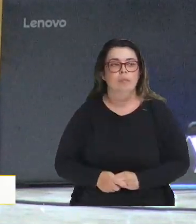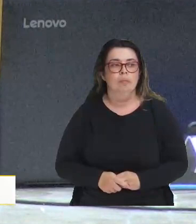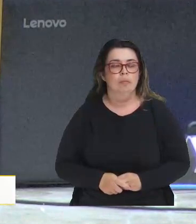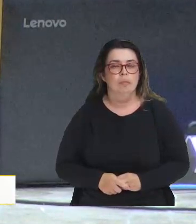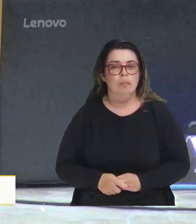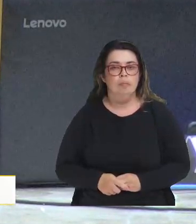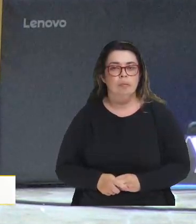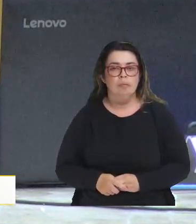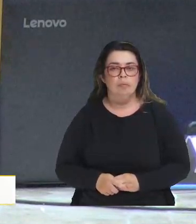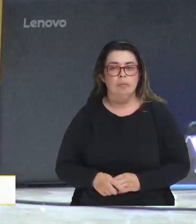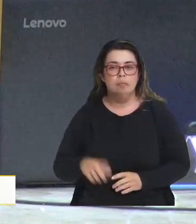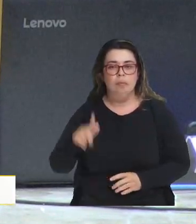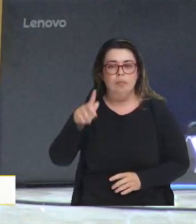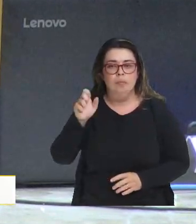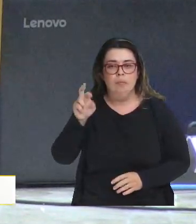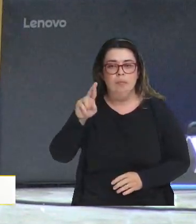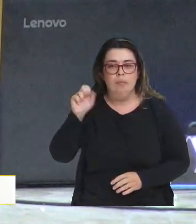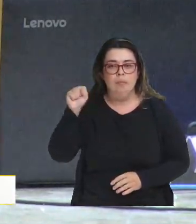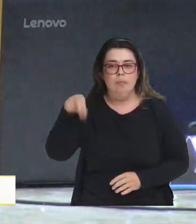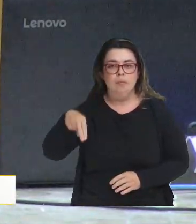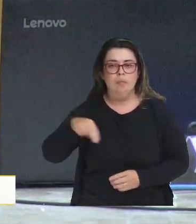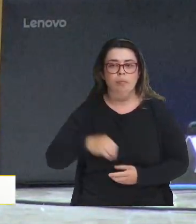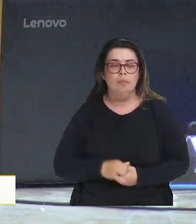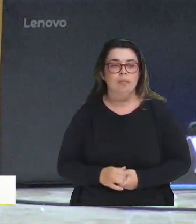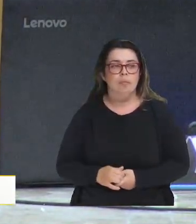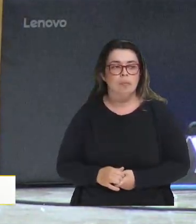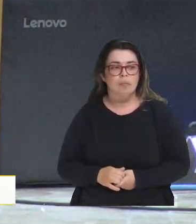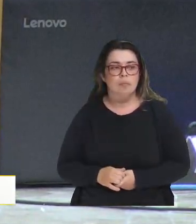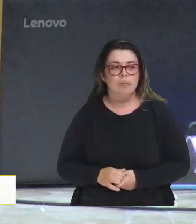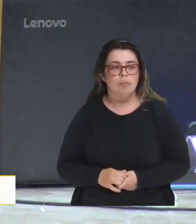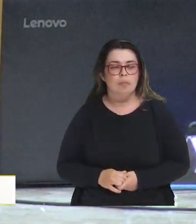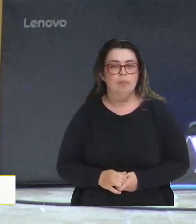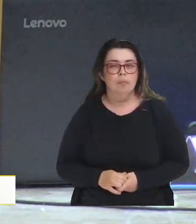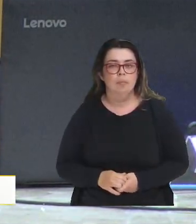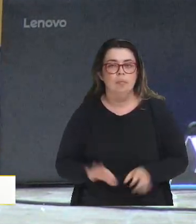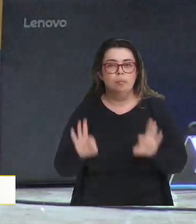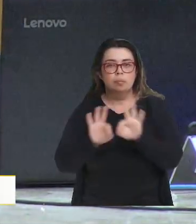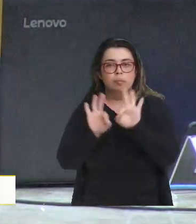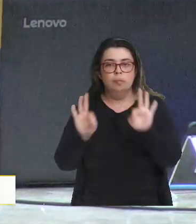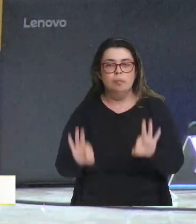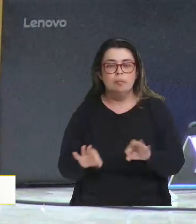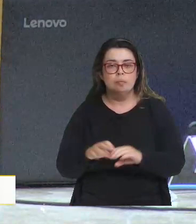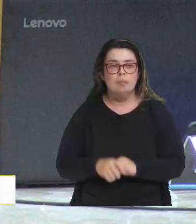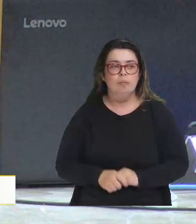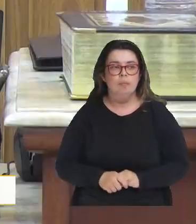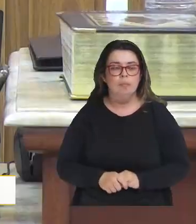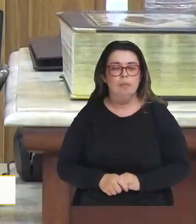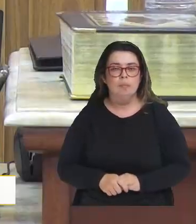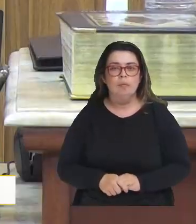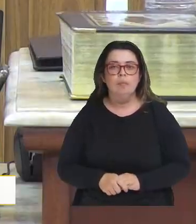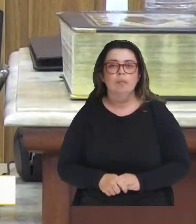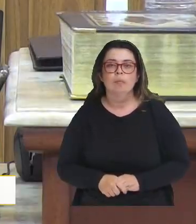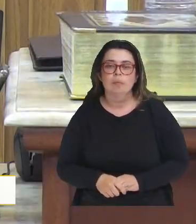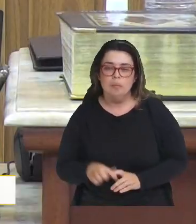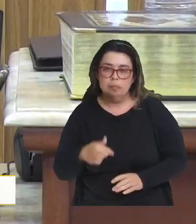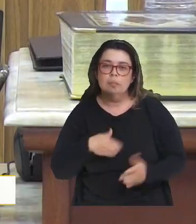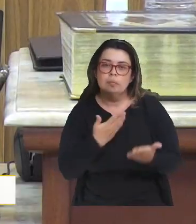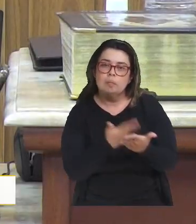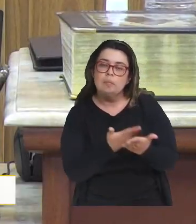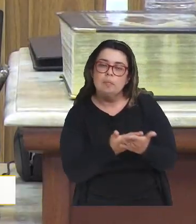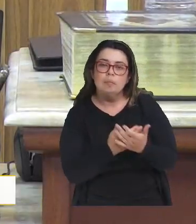palavra ao vereador Gerson Alves. Muito obrigado, senhor presidente. É mais um projeto que coube à minha relatoria na Comissão de Orçamento e